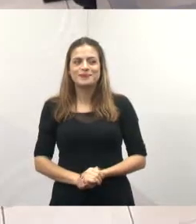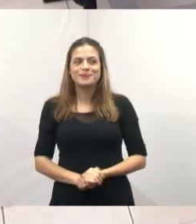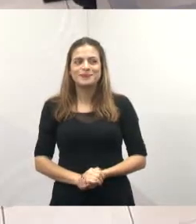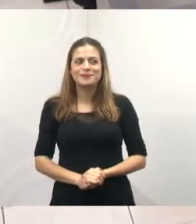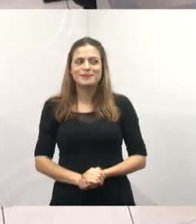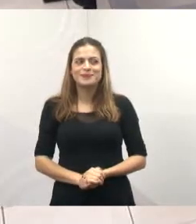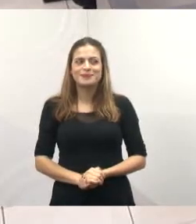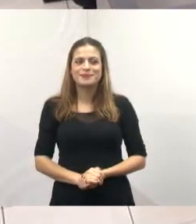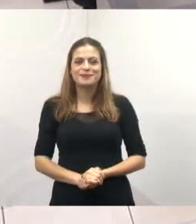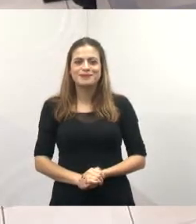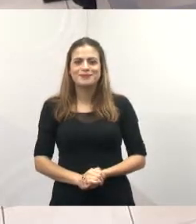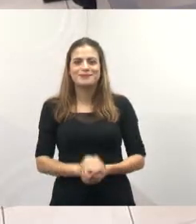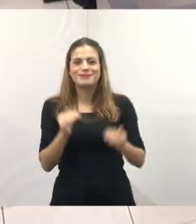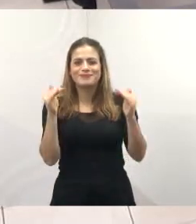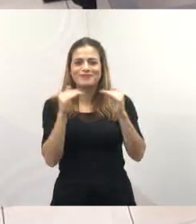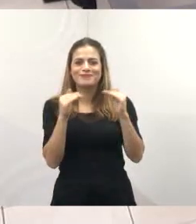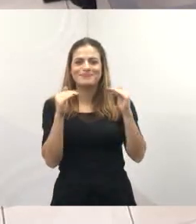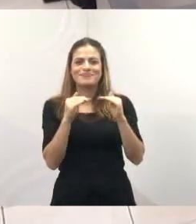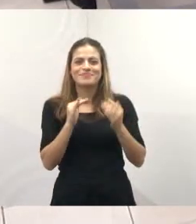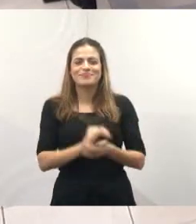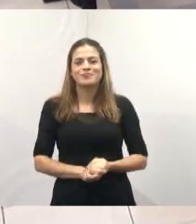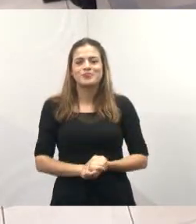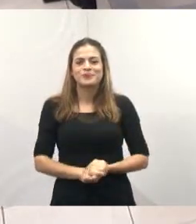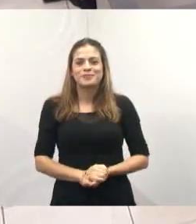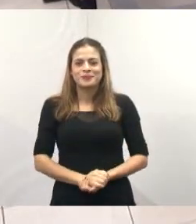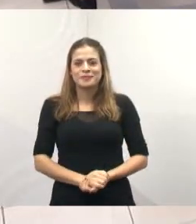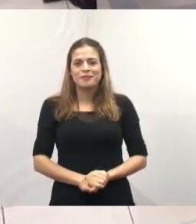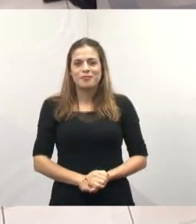Eu voto favorável.